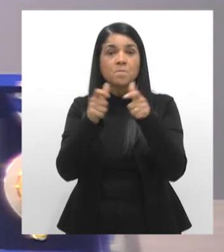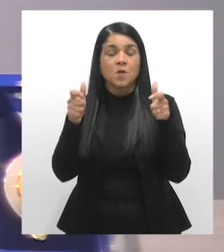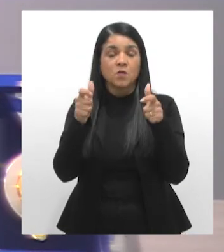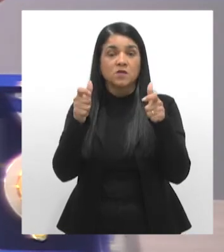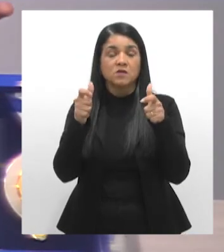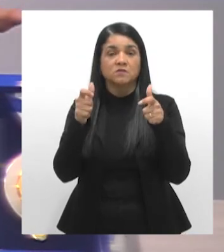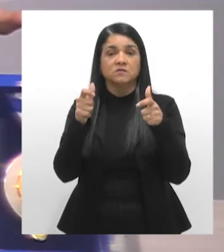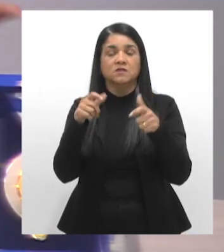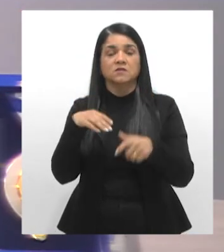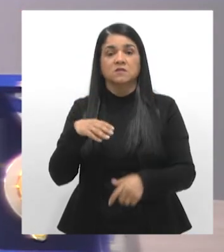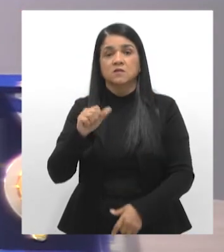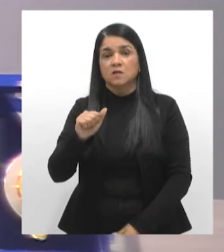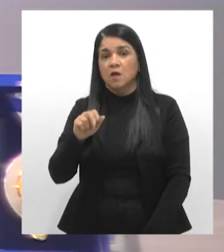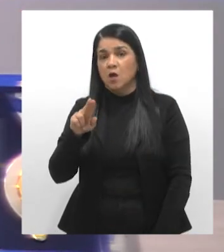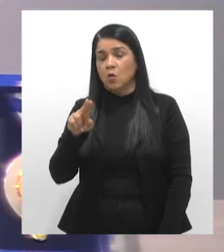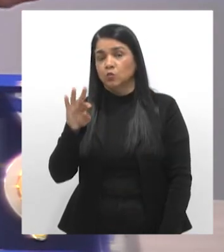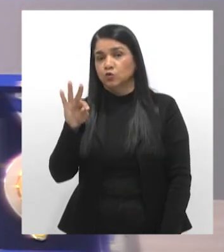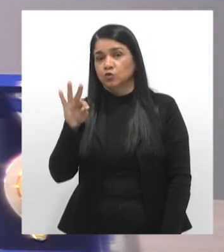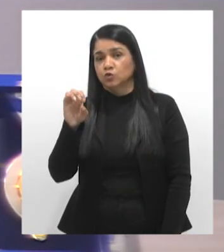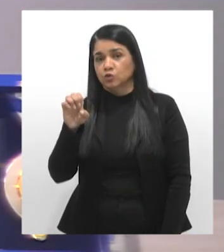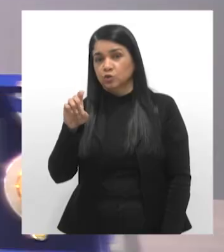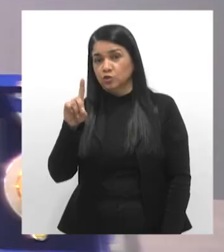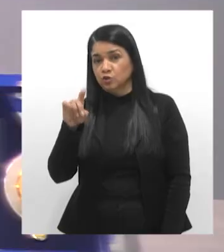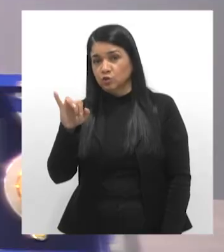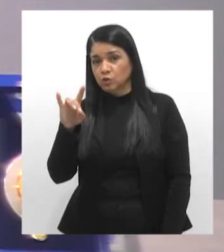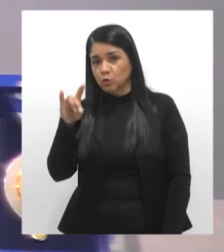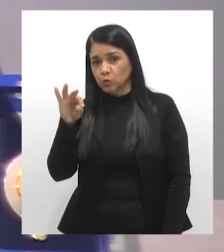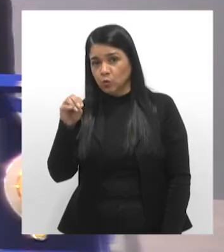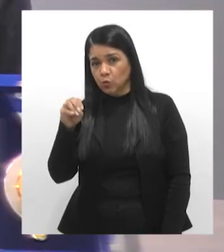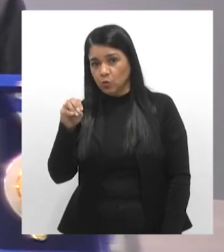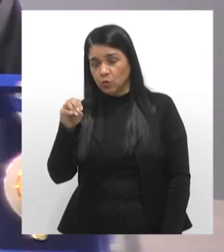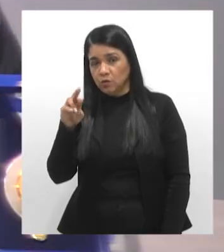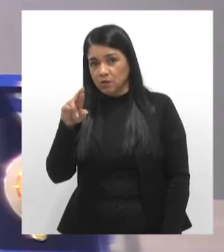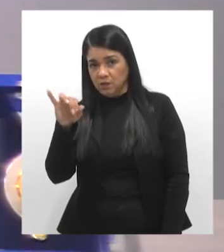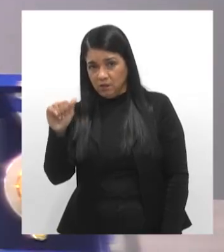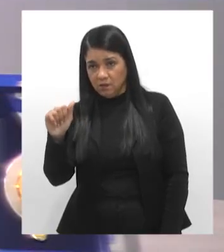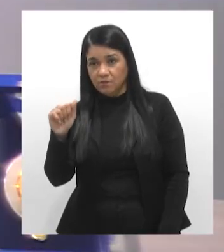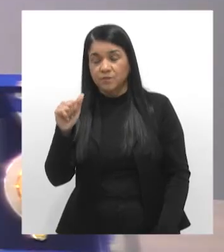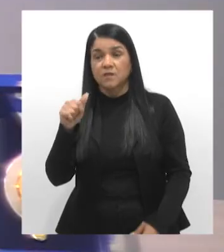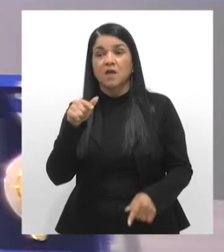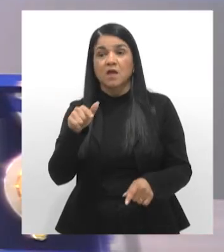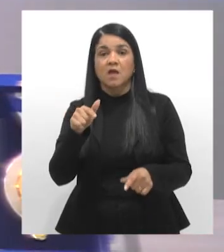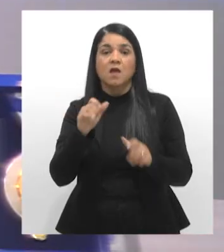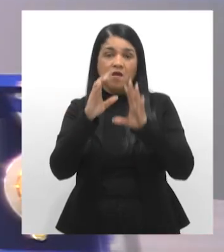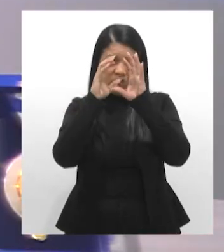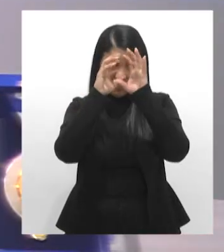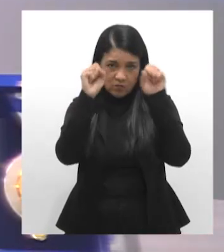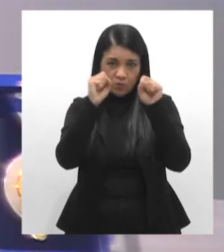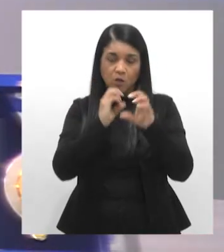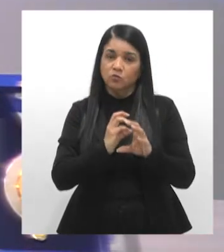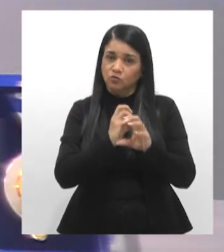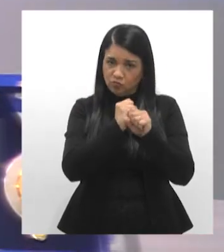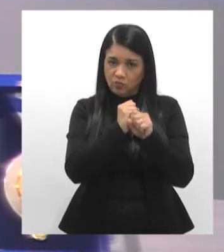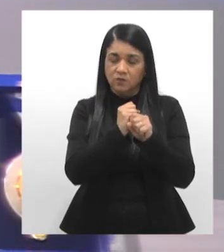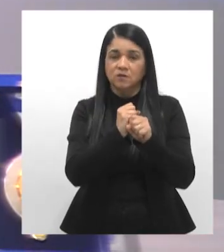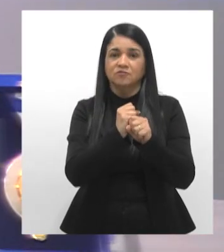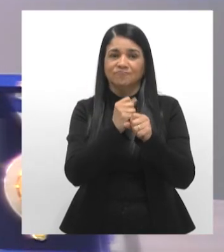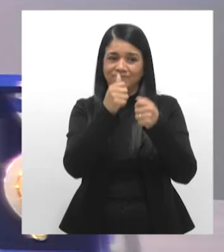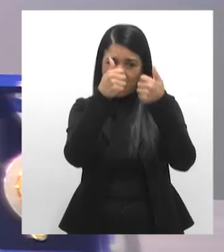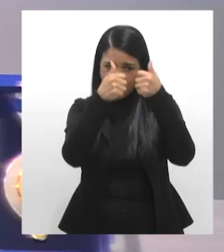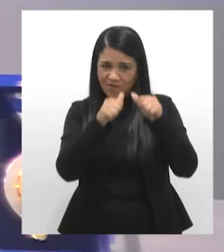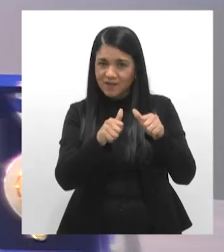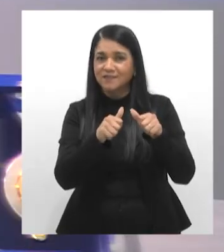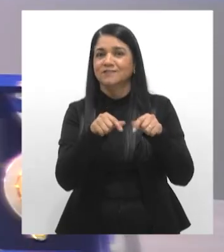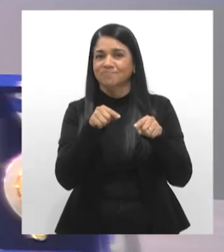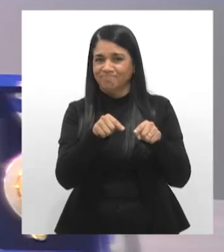auditorias, quem vai fazer, e se eu peço a qualquer outro deputado, é o Tribunal de Contas. E E não